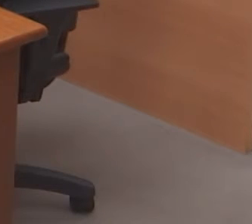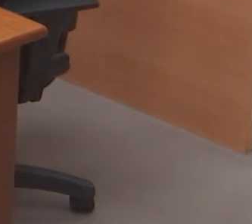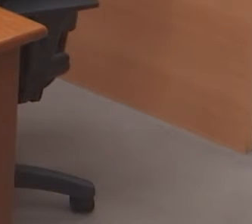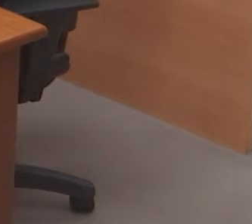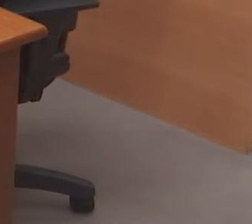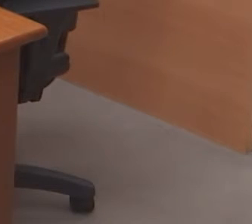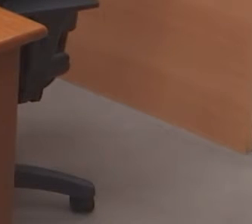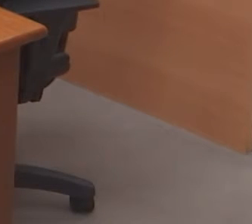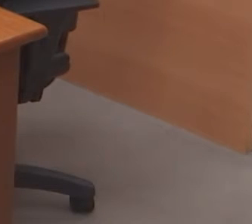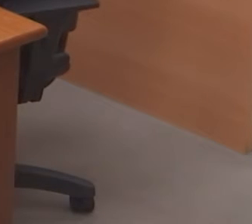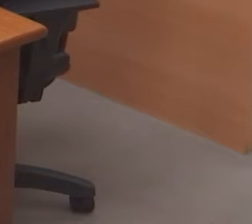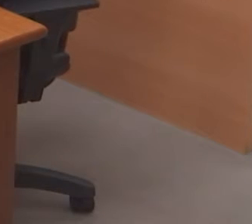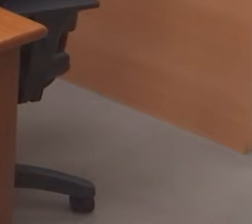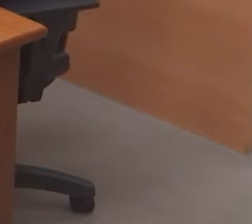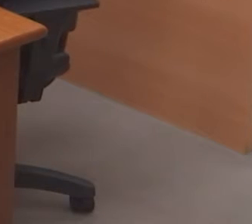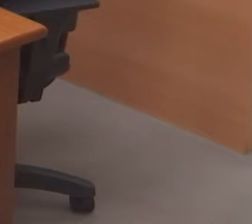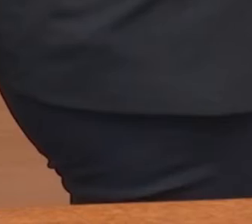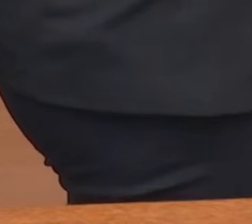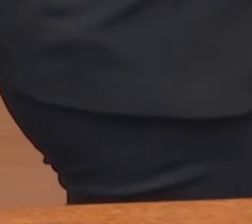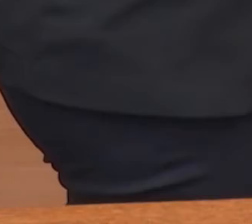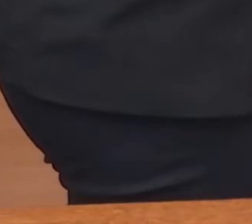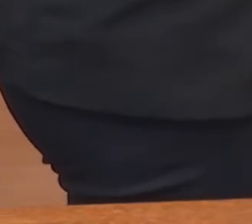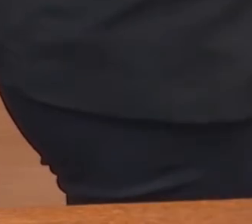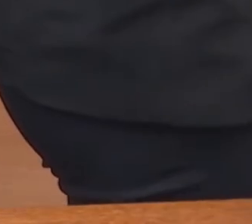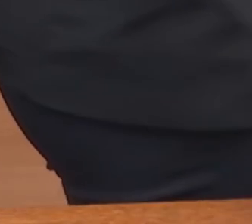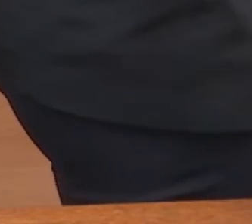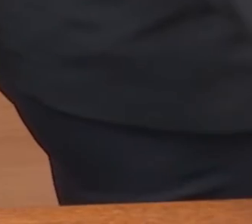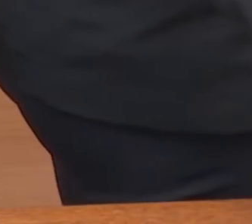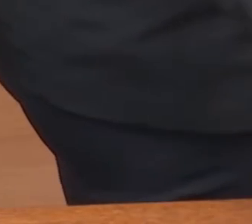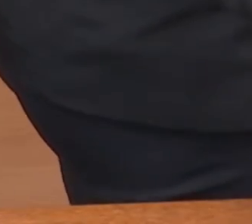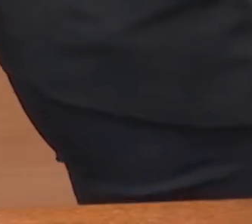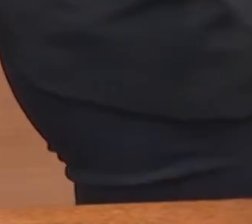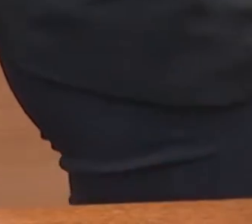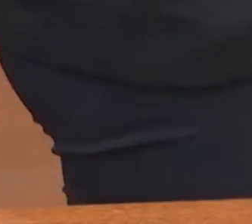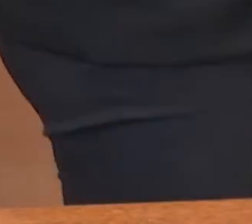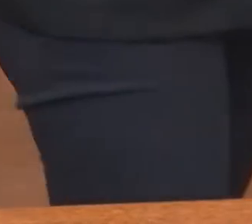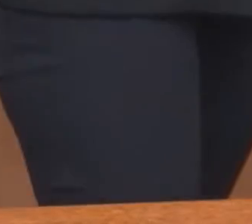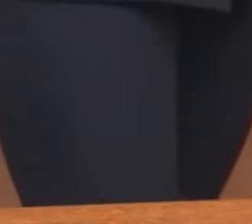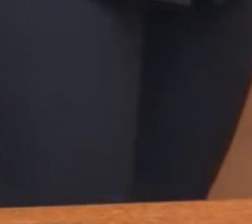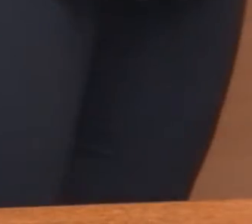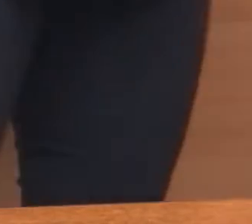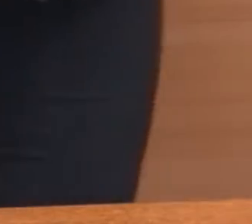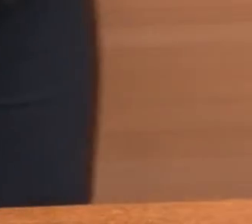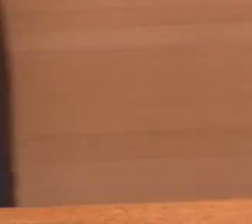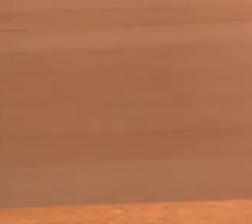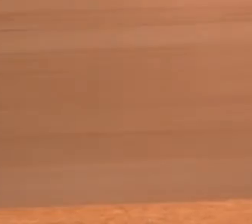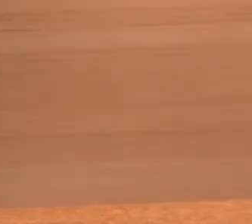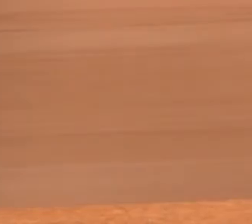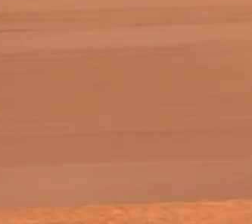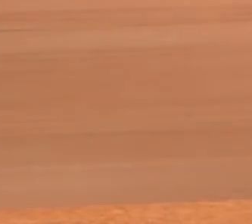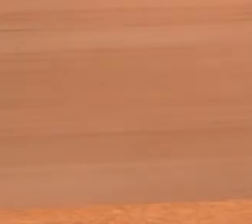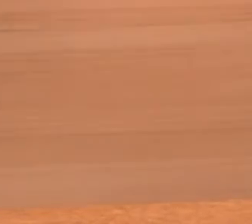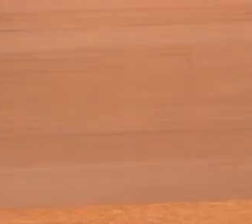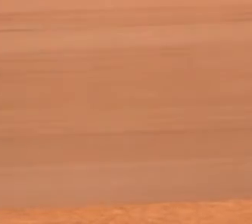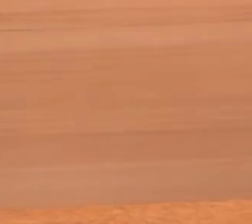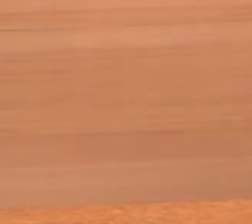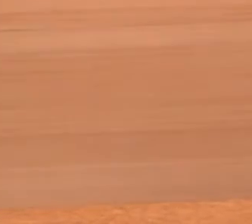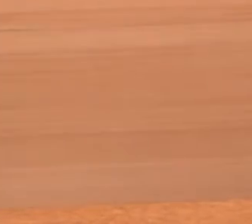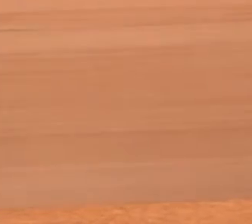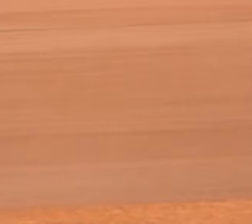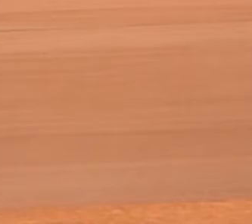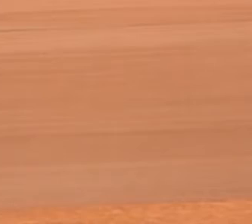antes declarar aberta a pauta dos trabalhos da 9ª reunião ordinária da Comissão de Ciência e